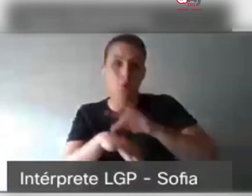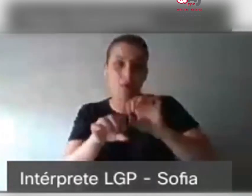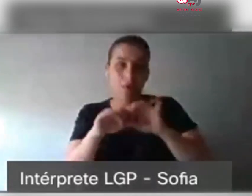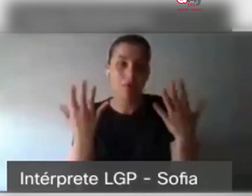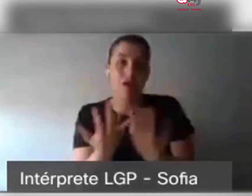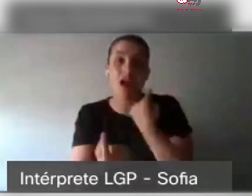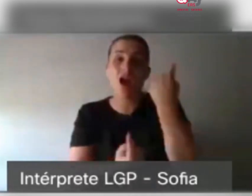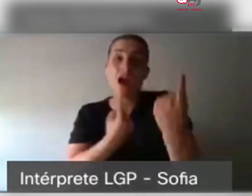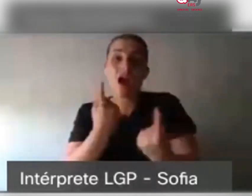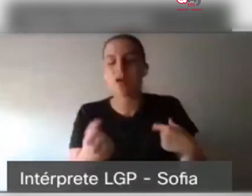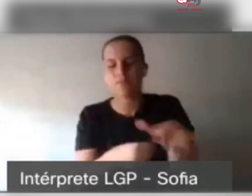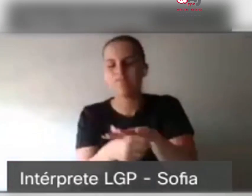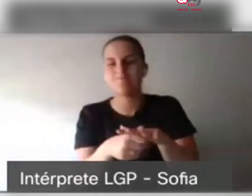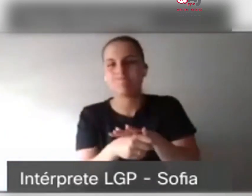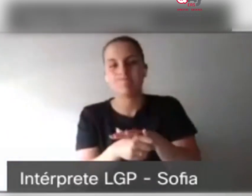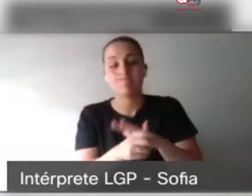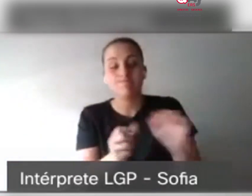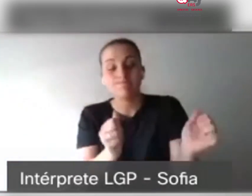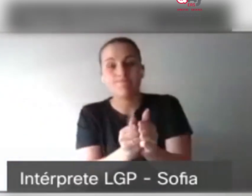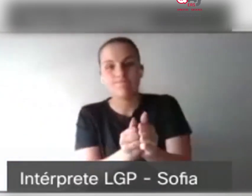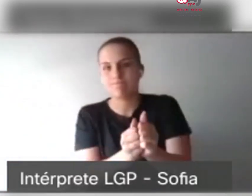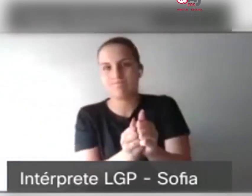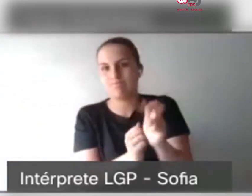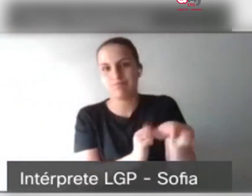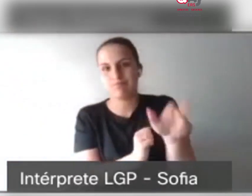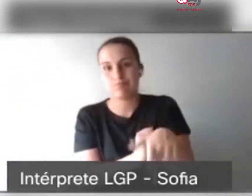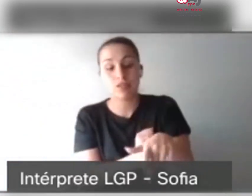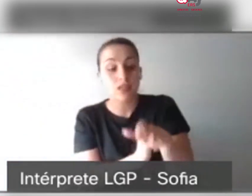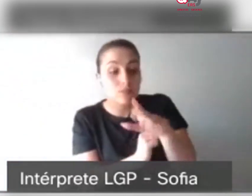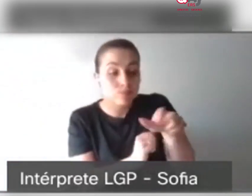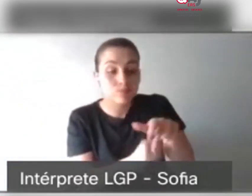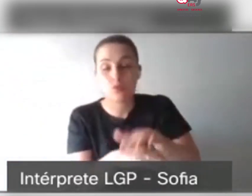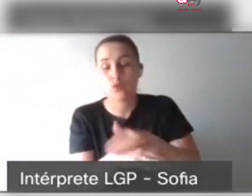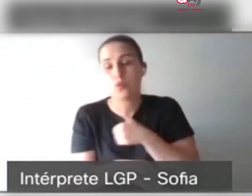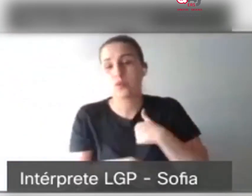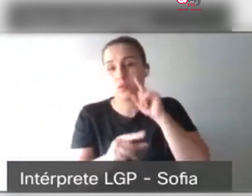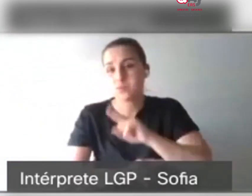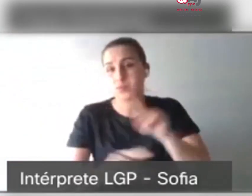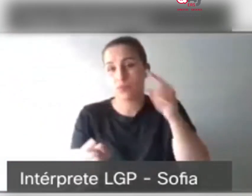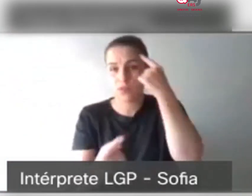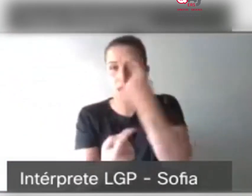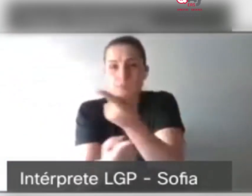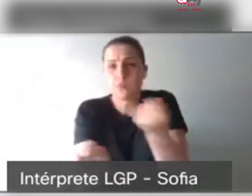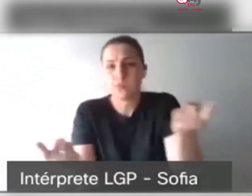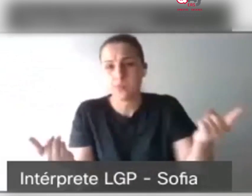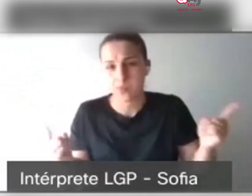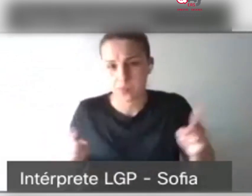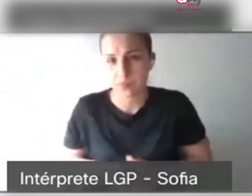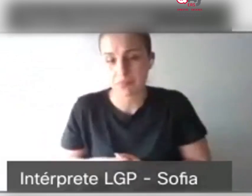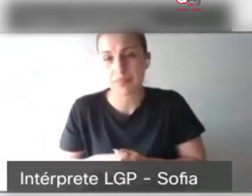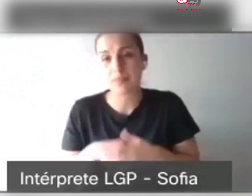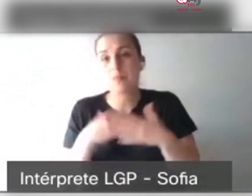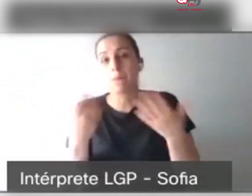determinados momentos, a restringir este direito. Restringir por questões de saúde pública que são conhecidos de todos. Portanto, tivemos numa primeira